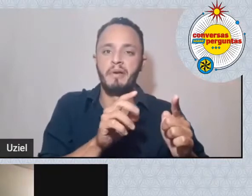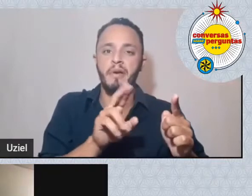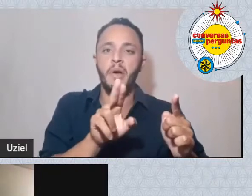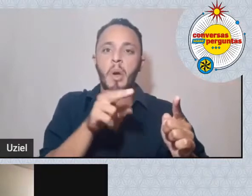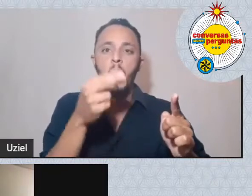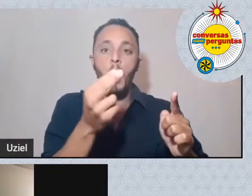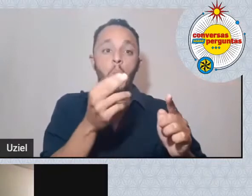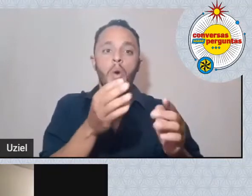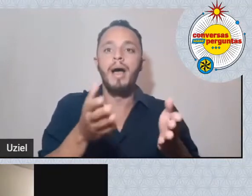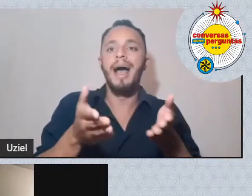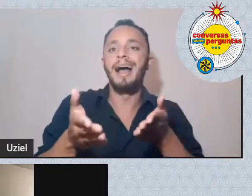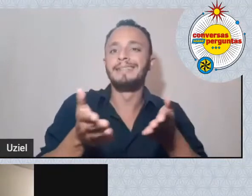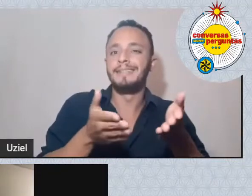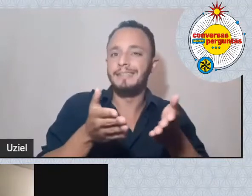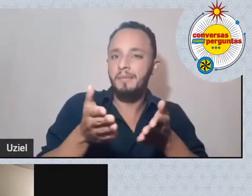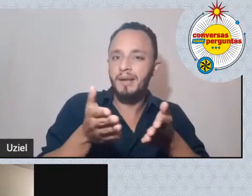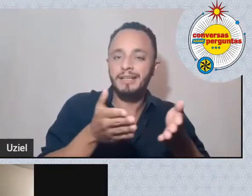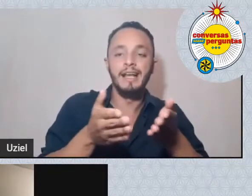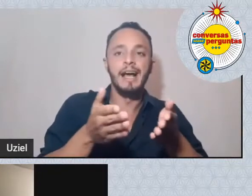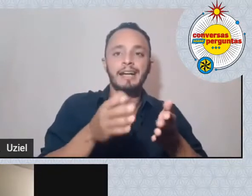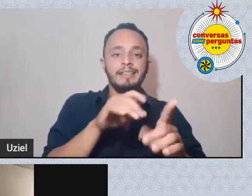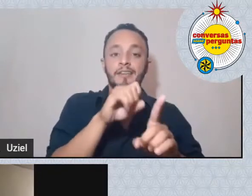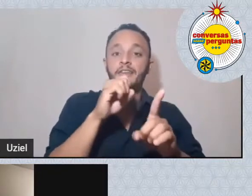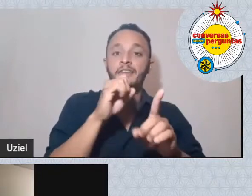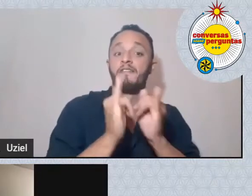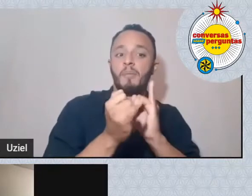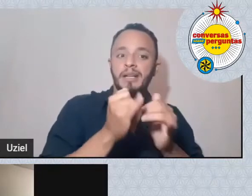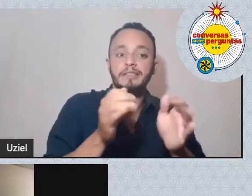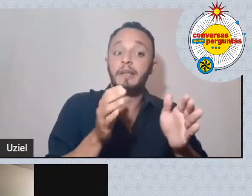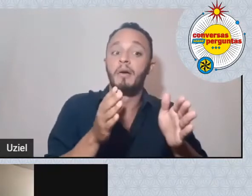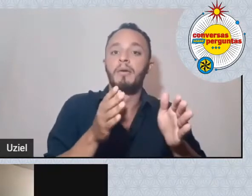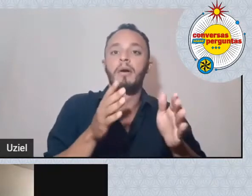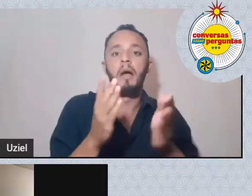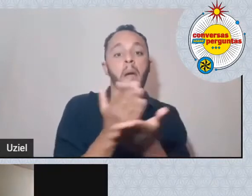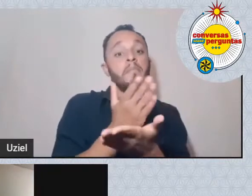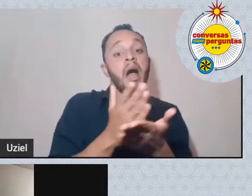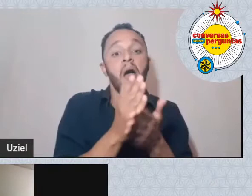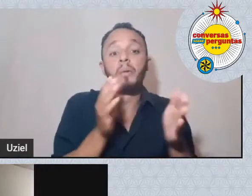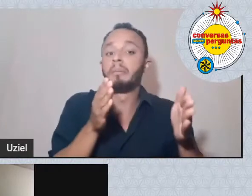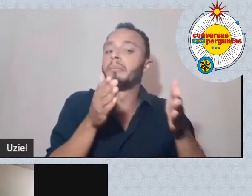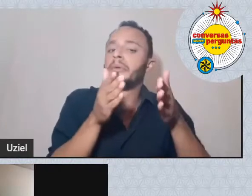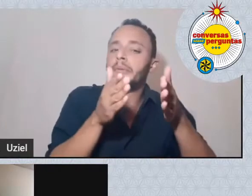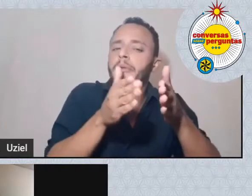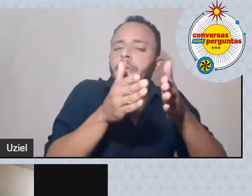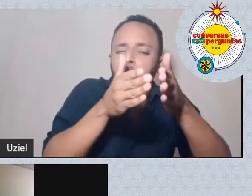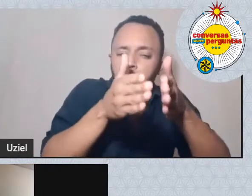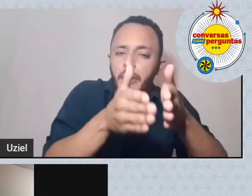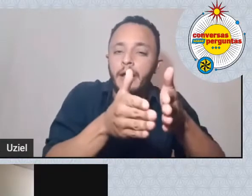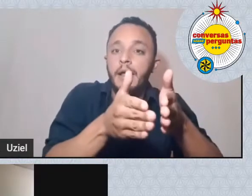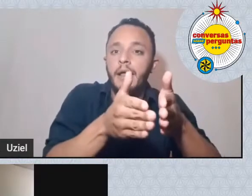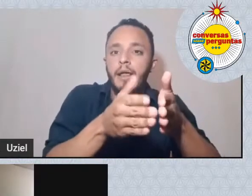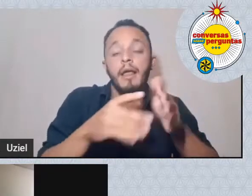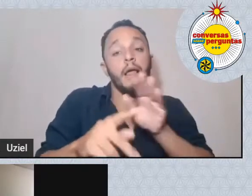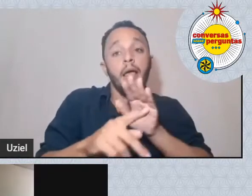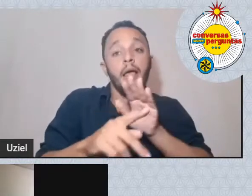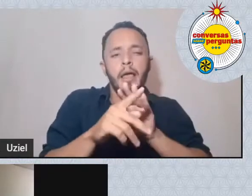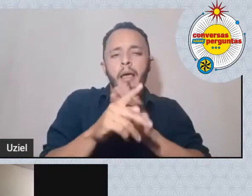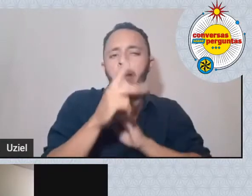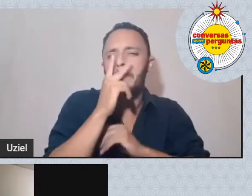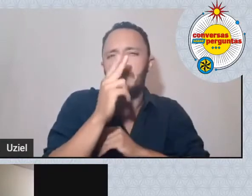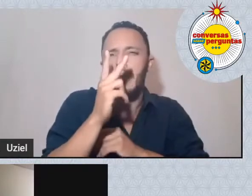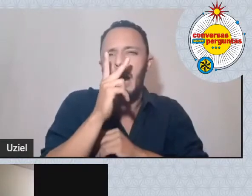acesso aos bens simbólicos a menos pessoas. De tal maneira que isso começa a